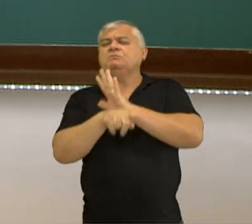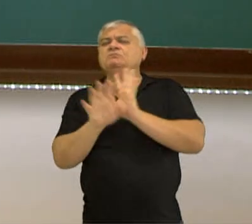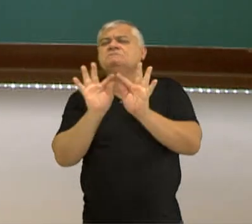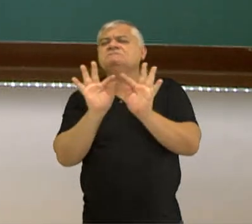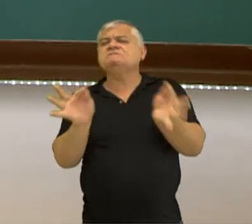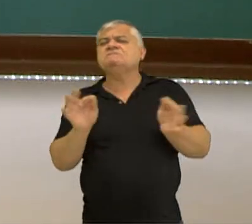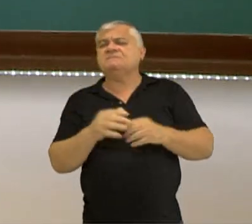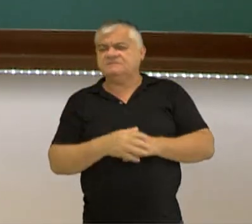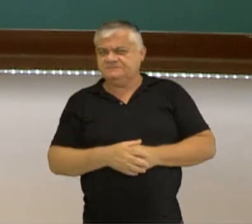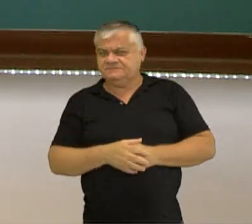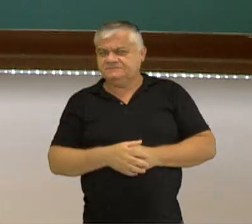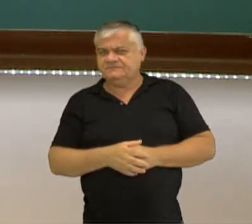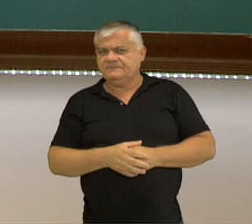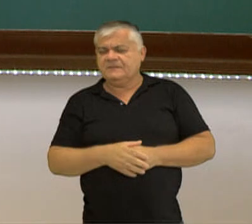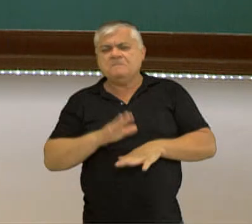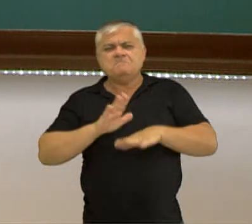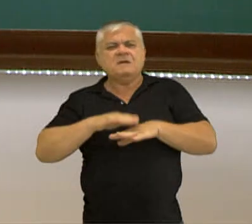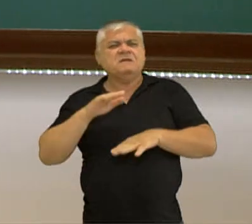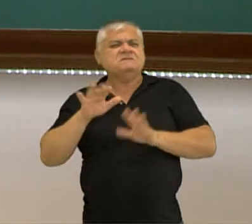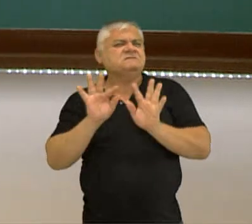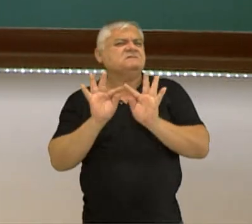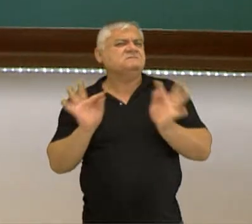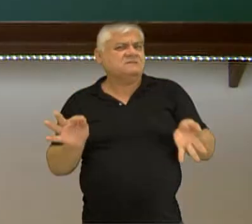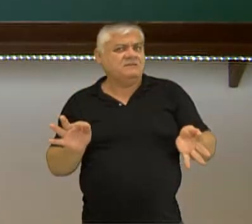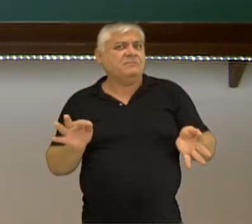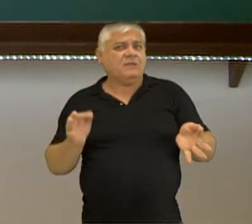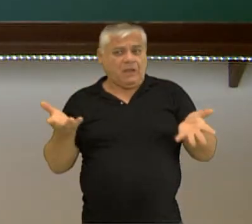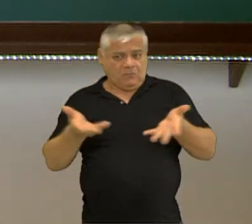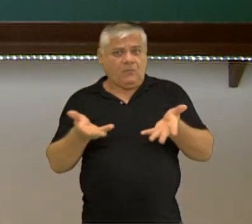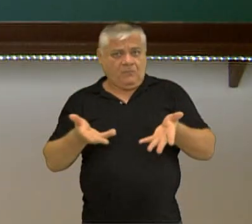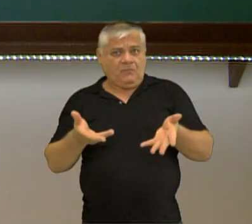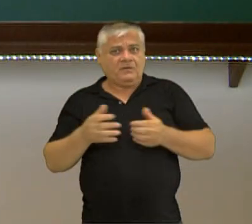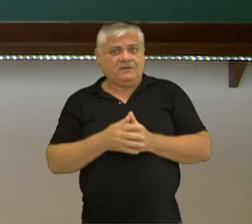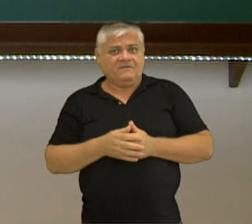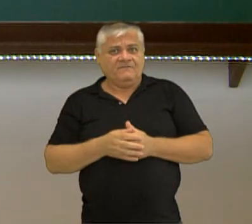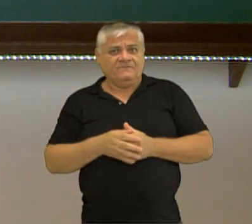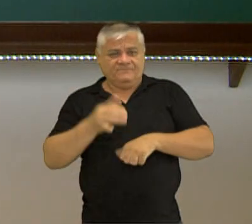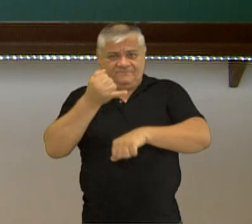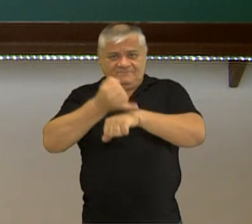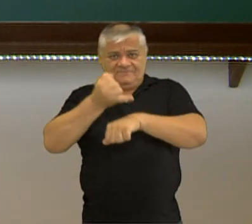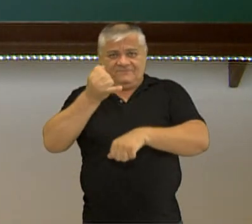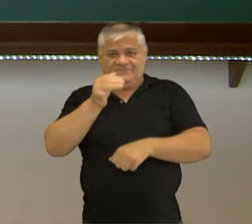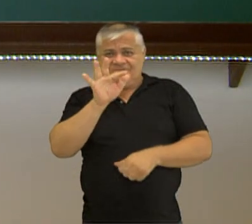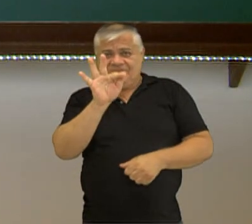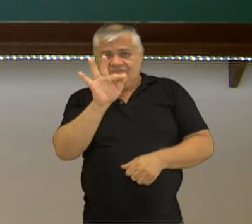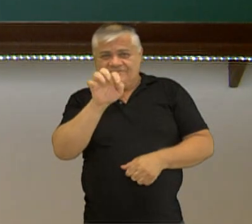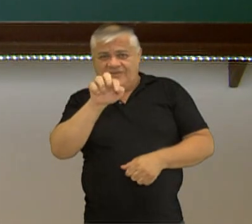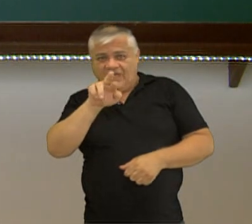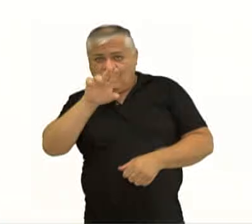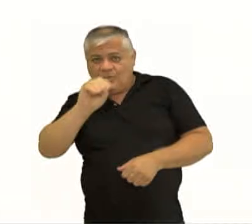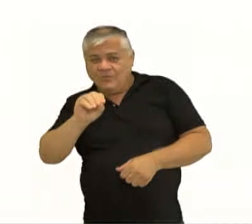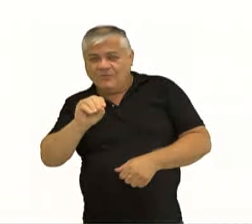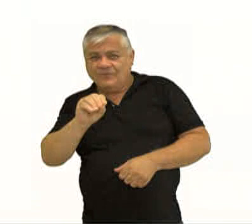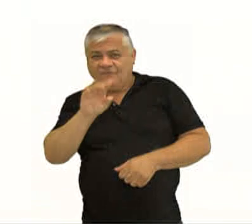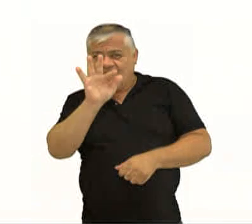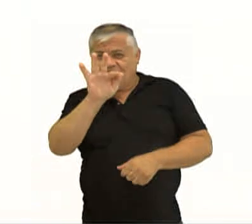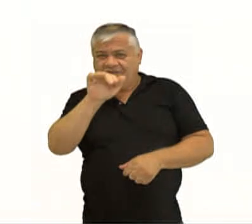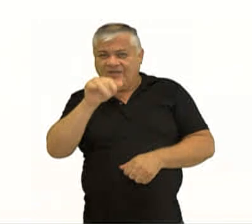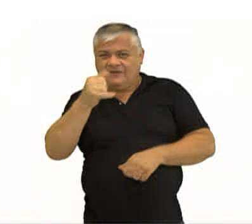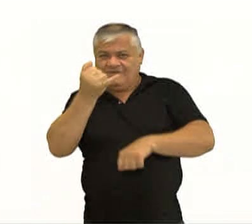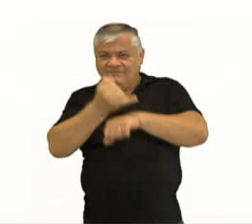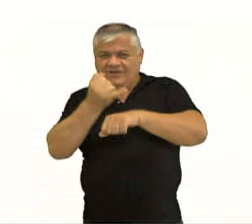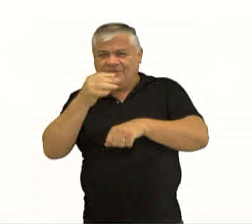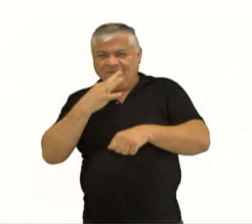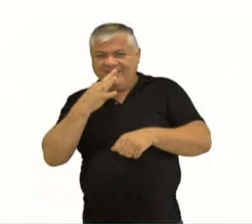simples deles. Talvez o mais simples para a nossa geração, o ferro. Quem aí não conhece o ferro? As ligas